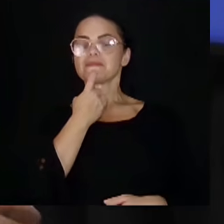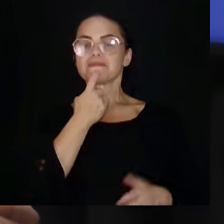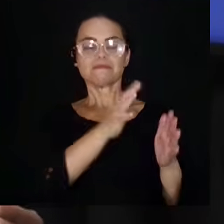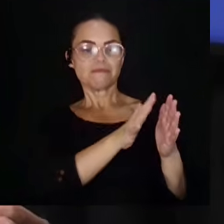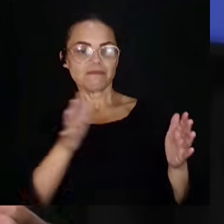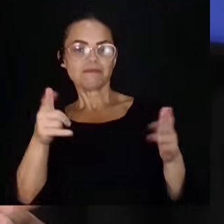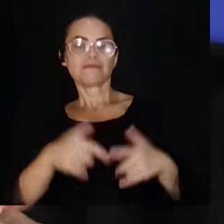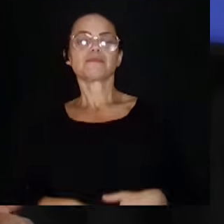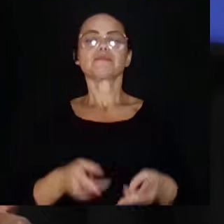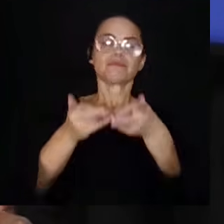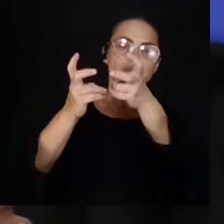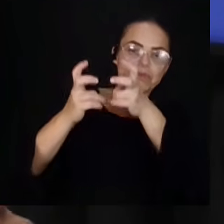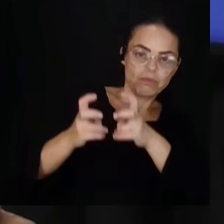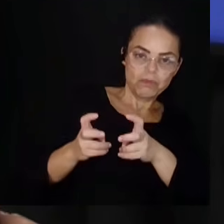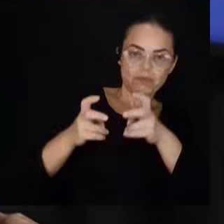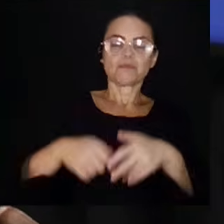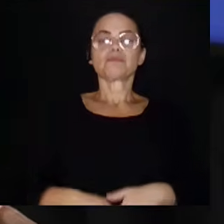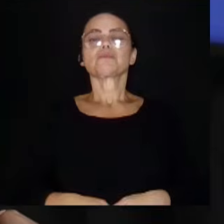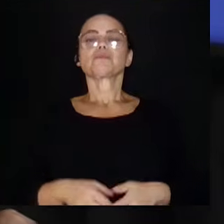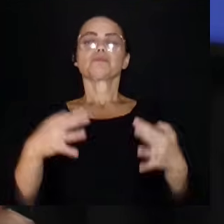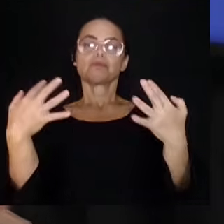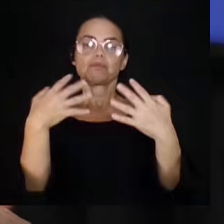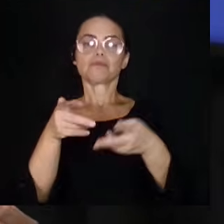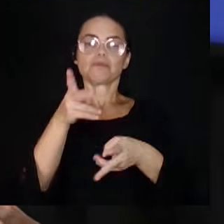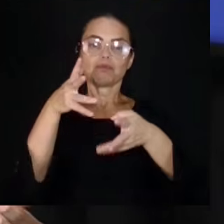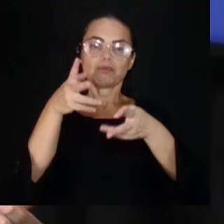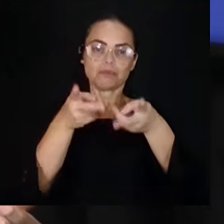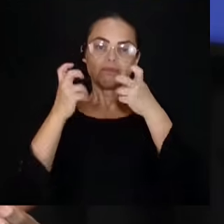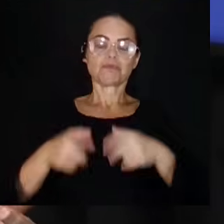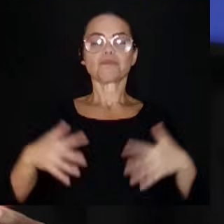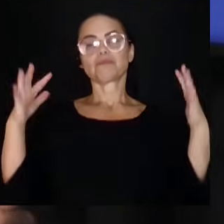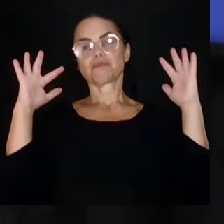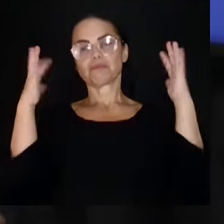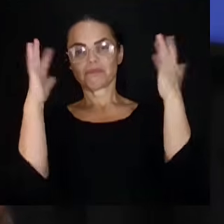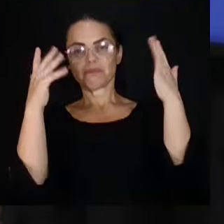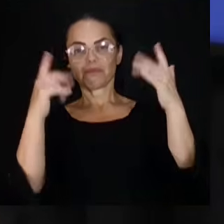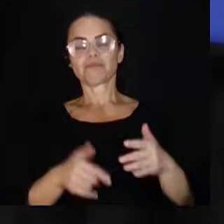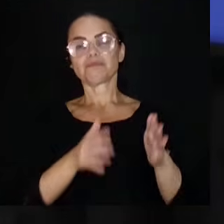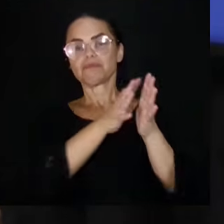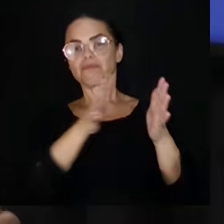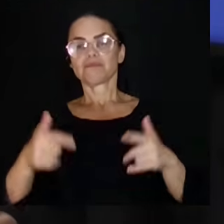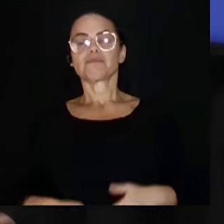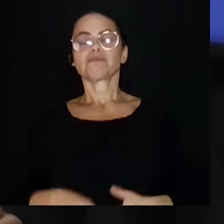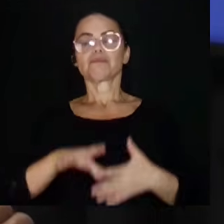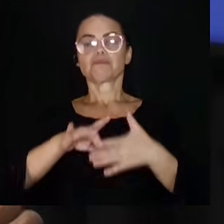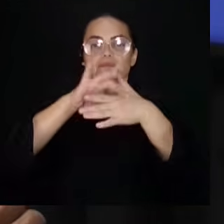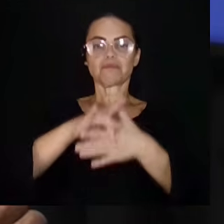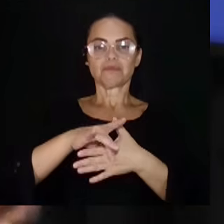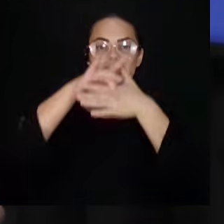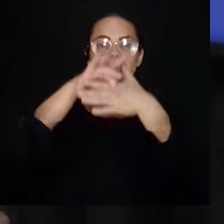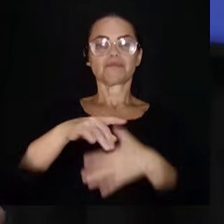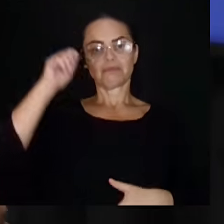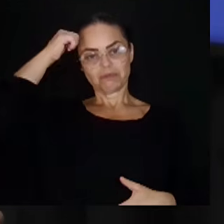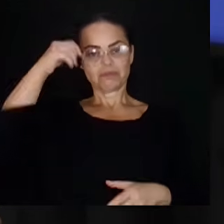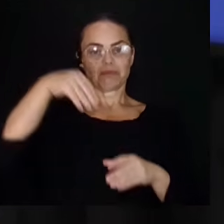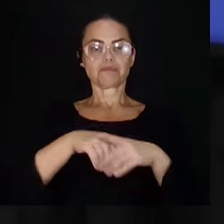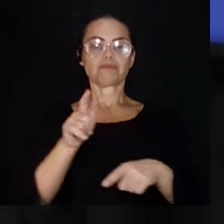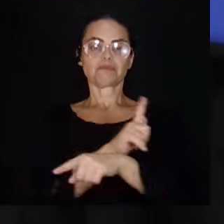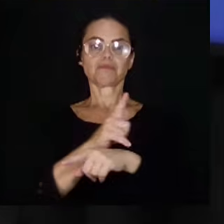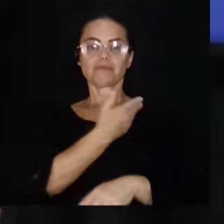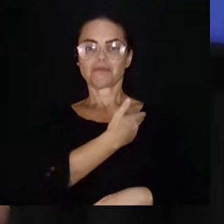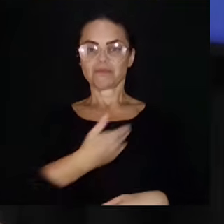reconhecer, ouvir e celebrar a trajetória de lideranças negras dentro da nossa gestão pública. Ao longo